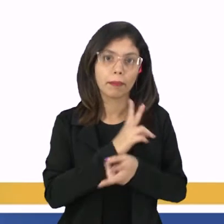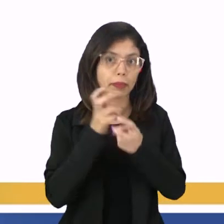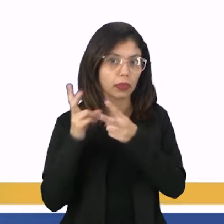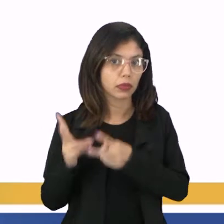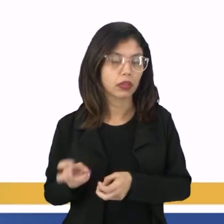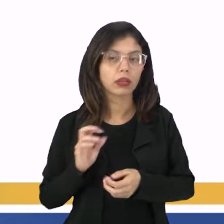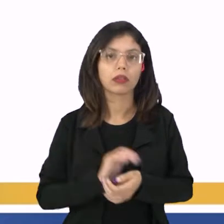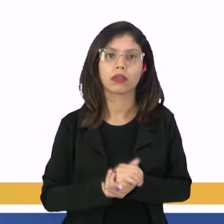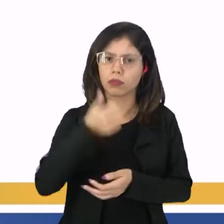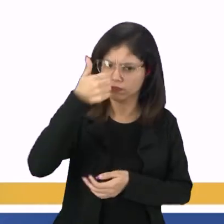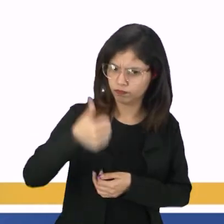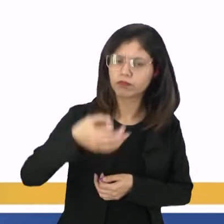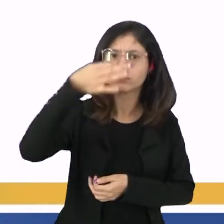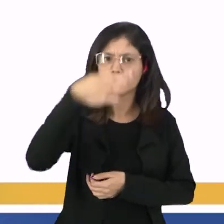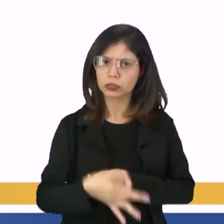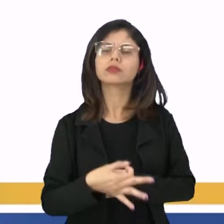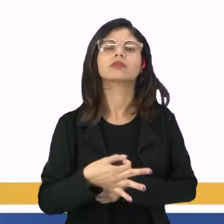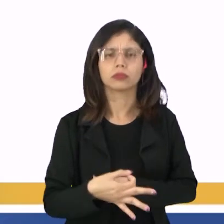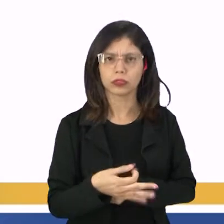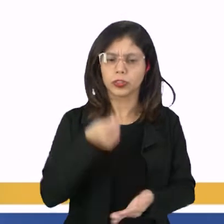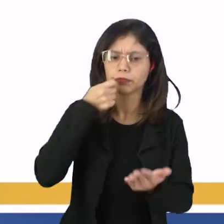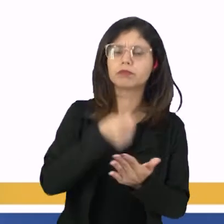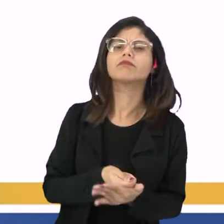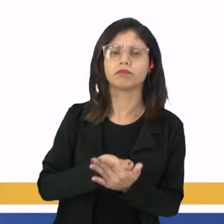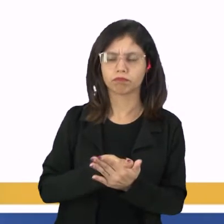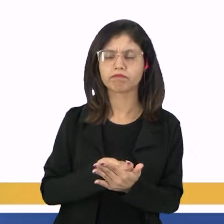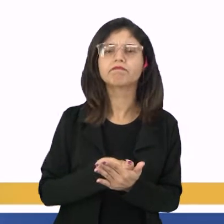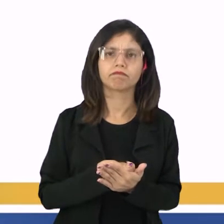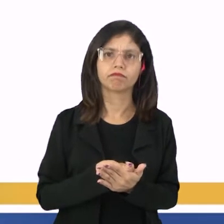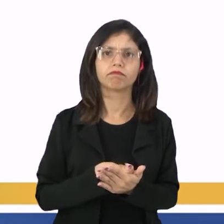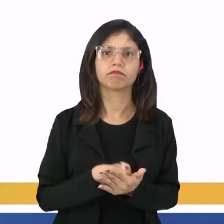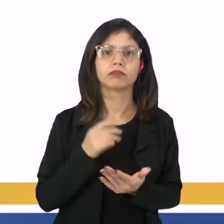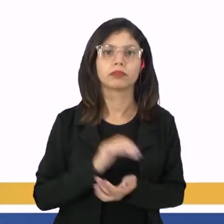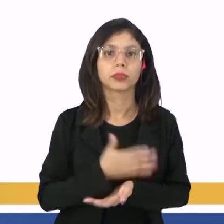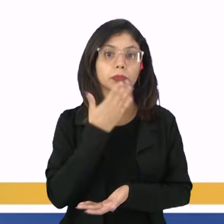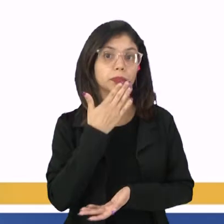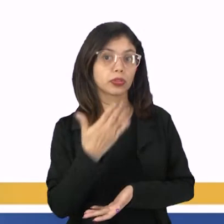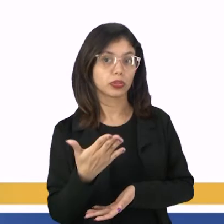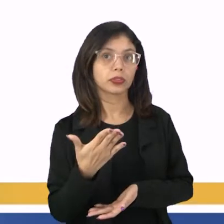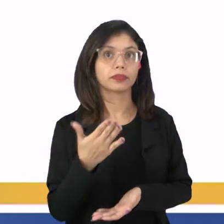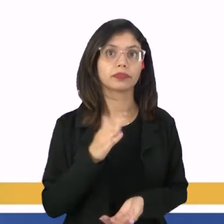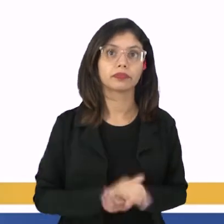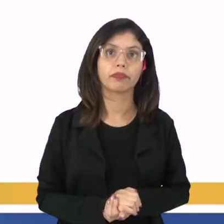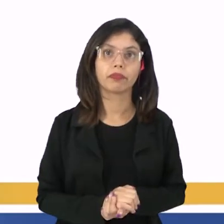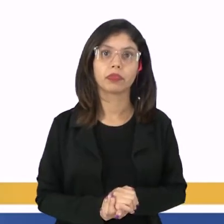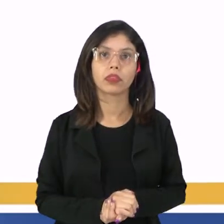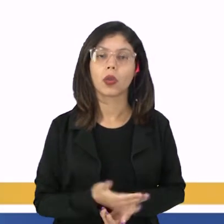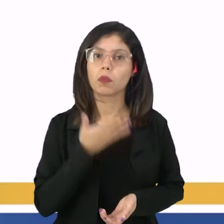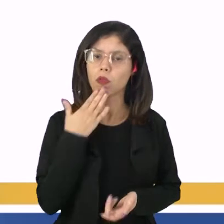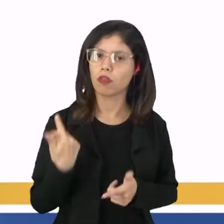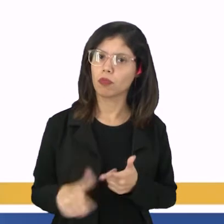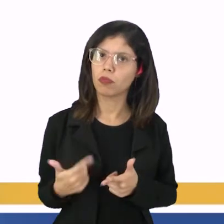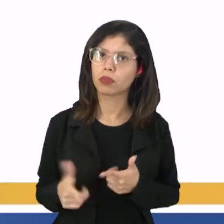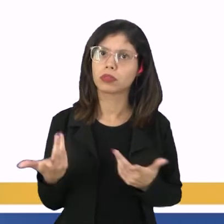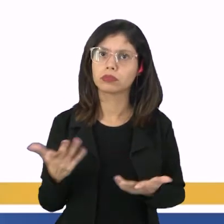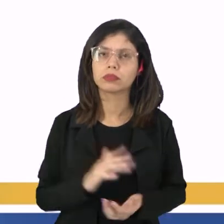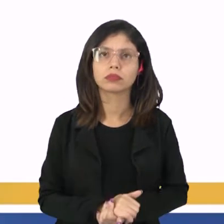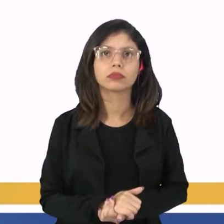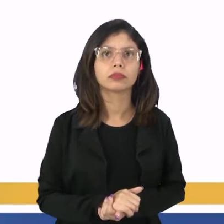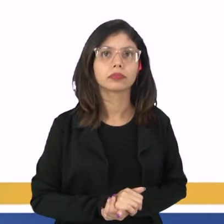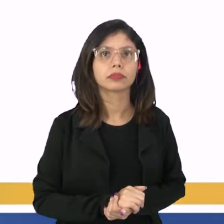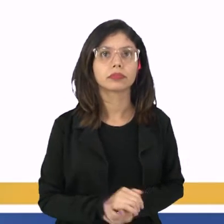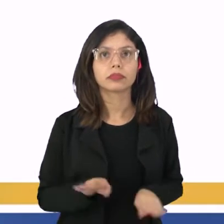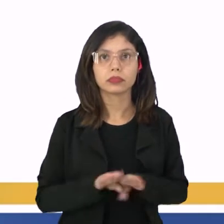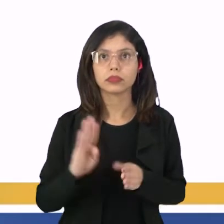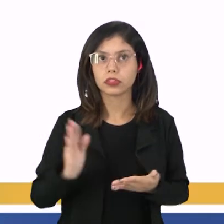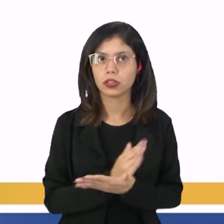a gente tem aí uma firmeza, algo mais imposto, algo que vai pedir a resolução deste problema. Nós